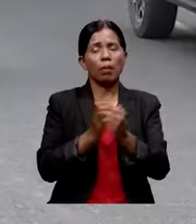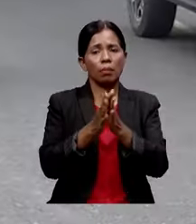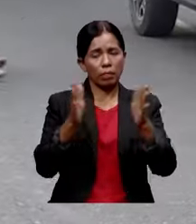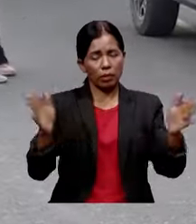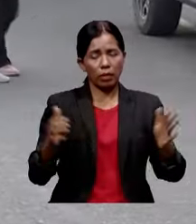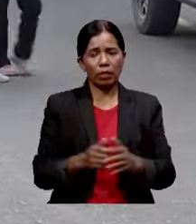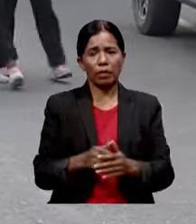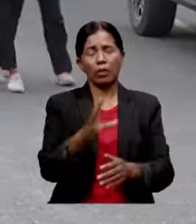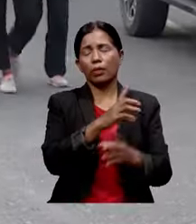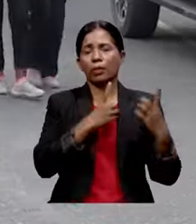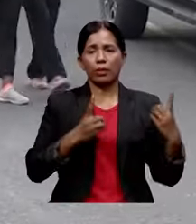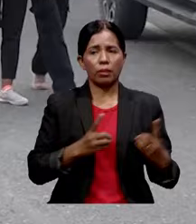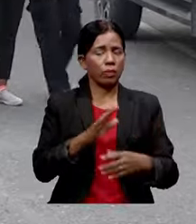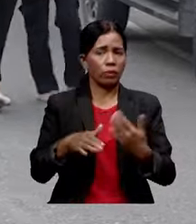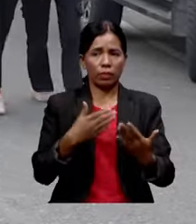no domingo